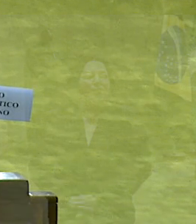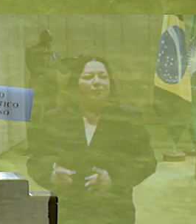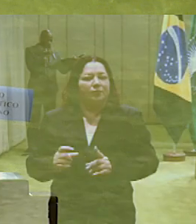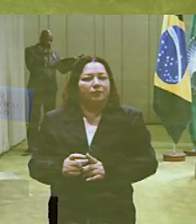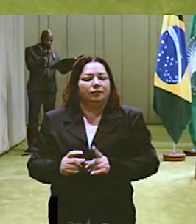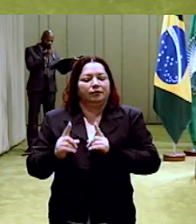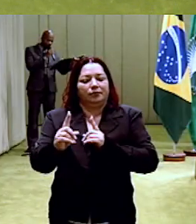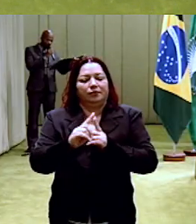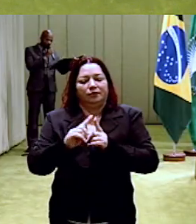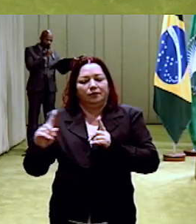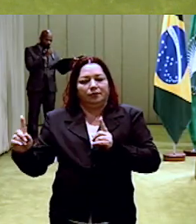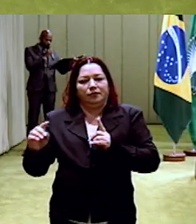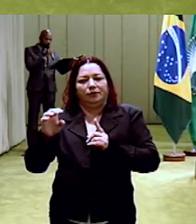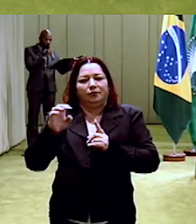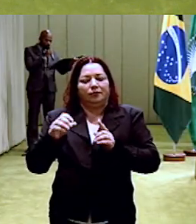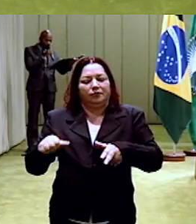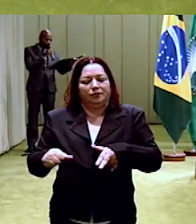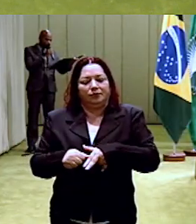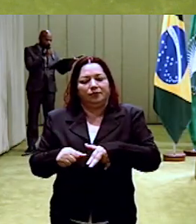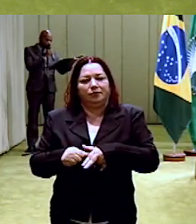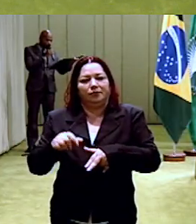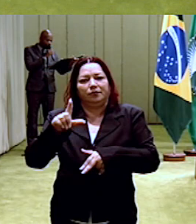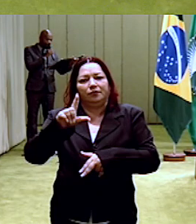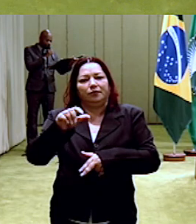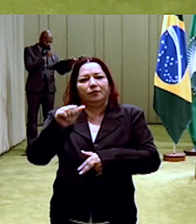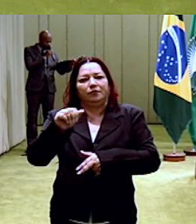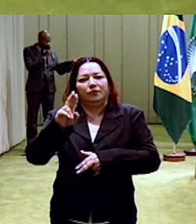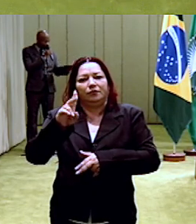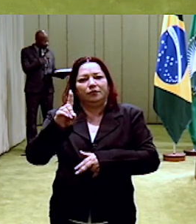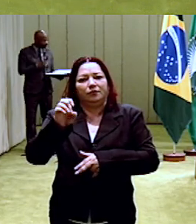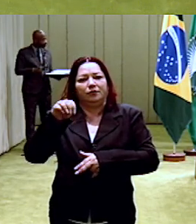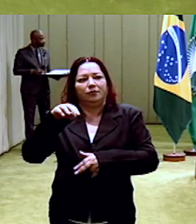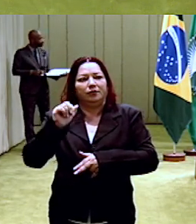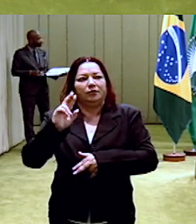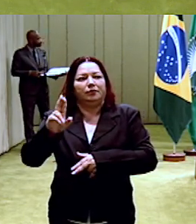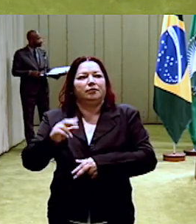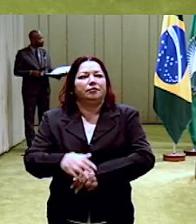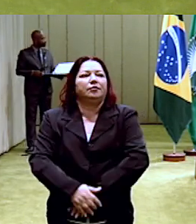Com a palavra, o moderador do painel, embaixador Laudemar Gonçalves de Aguiar Neto.